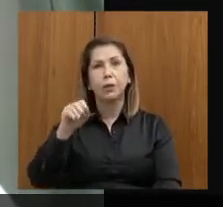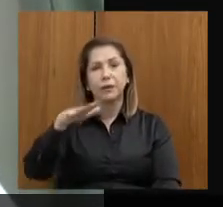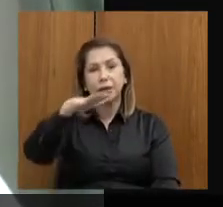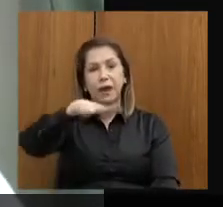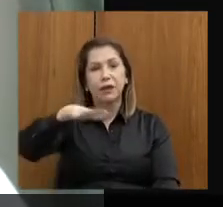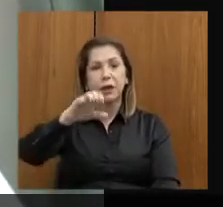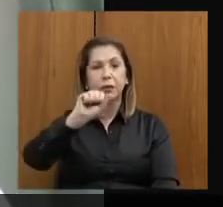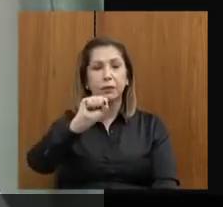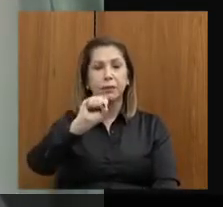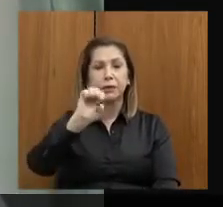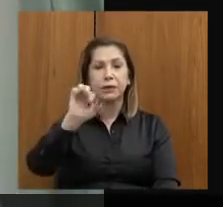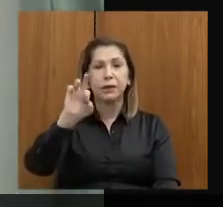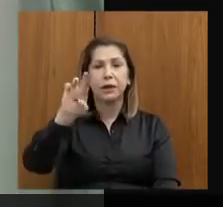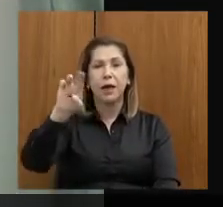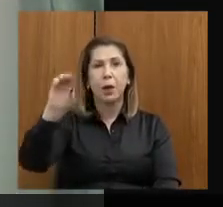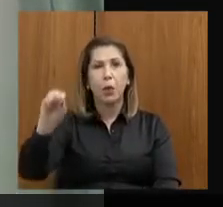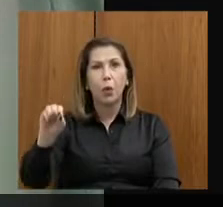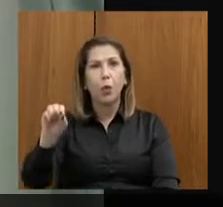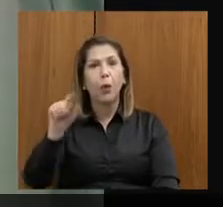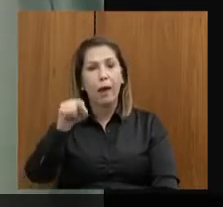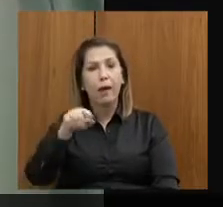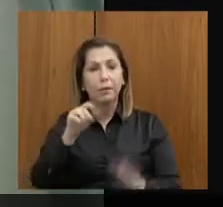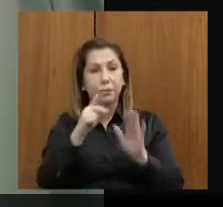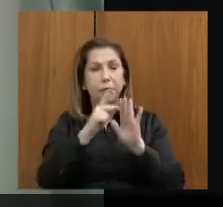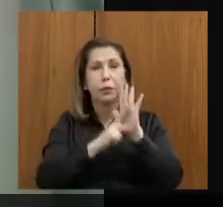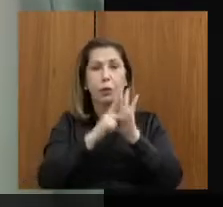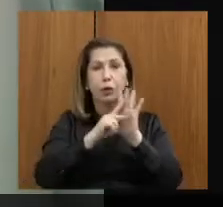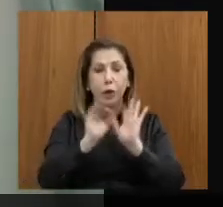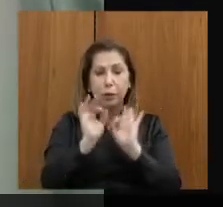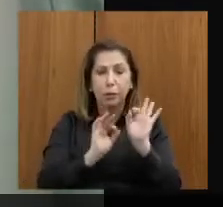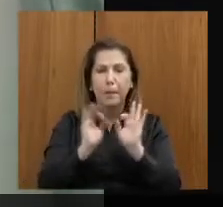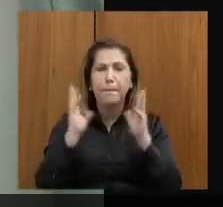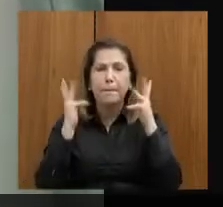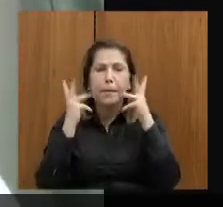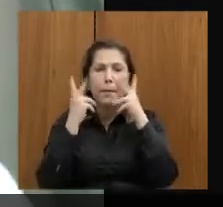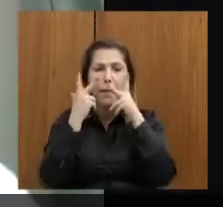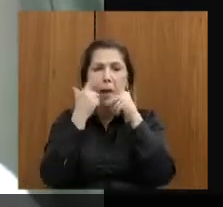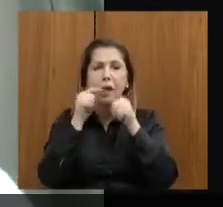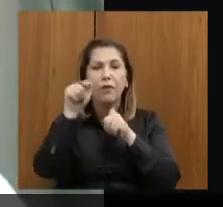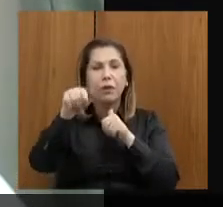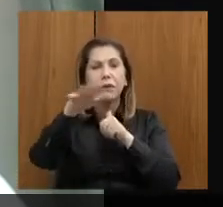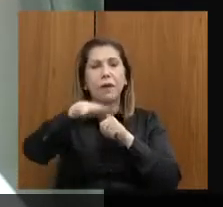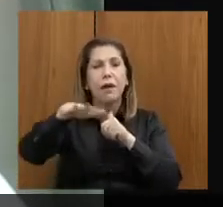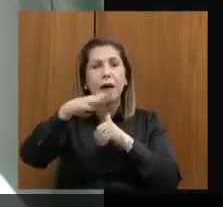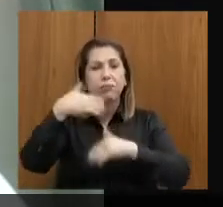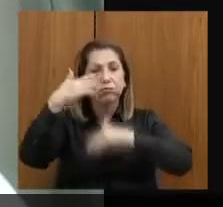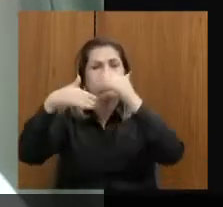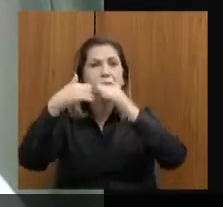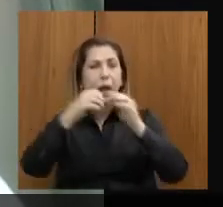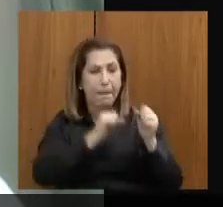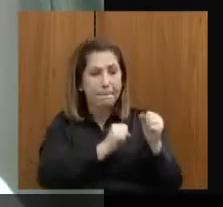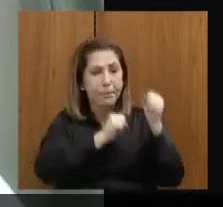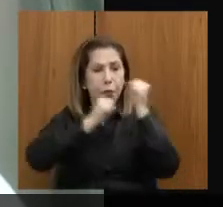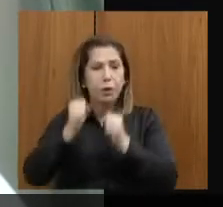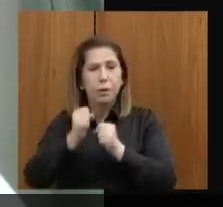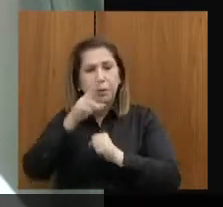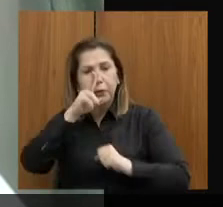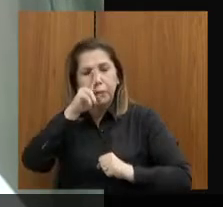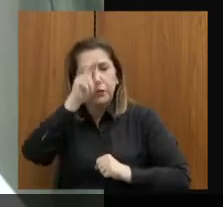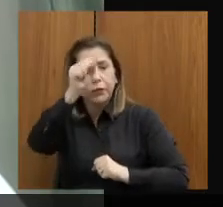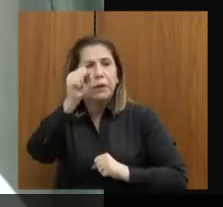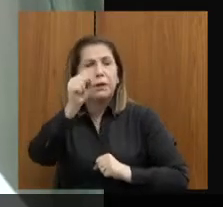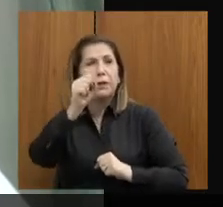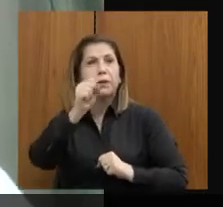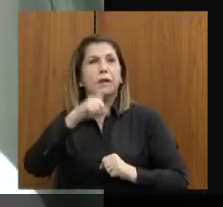onde retrata um projeto aqui logo Vivo é um projeto que foi desenvolvido maravilhoso projeto depois desenvolvido de empoderamento e fortalecimento de